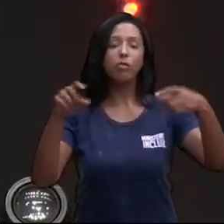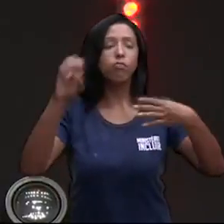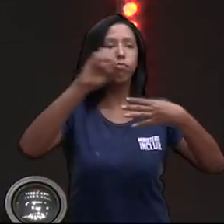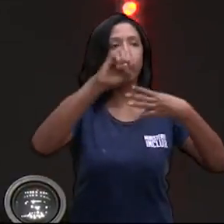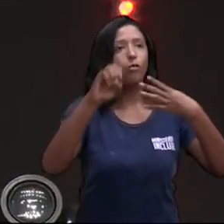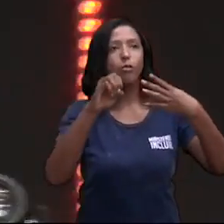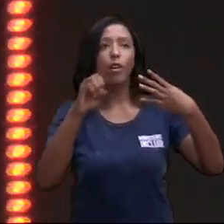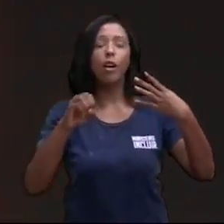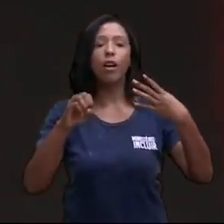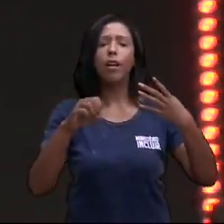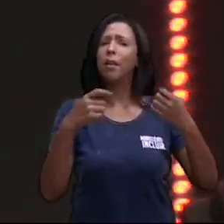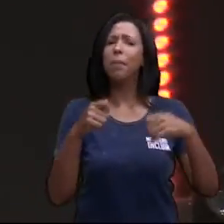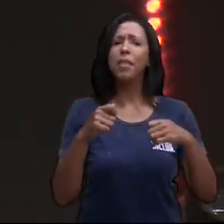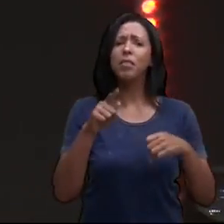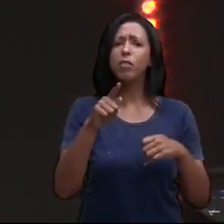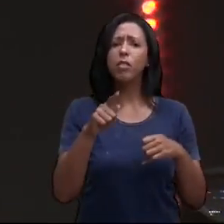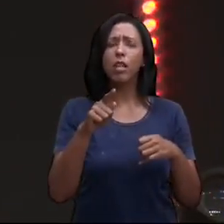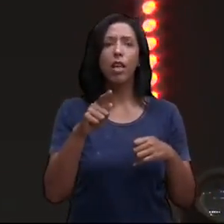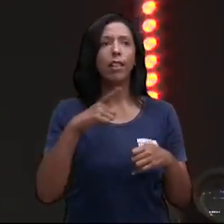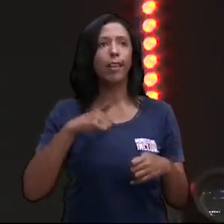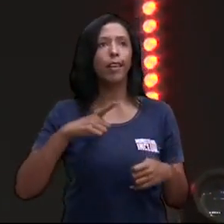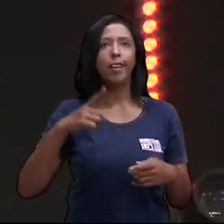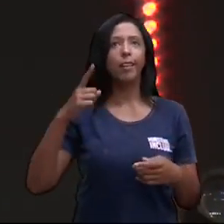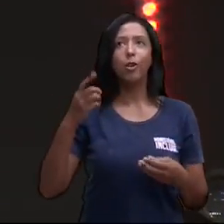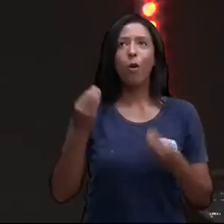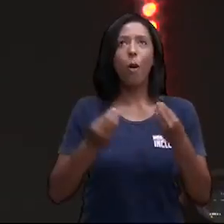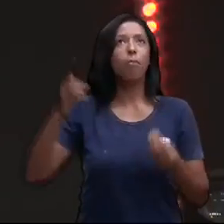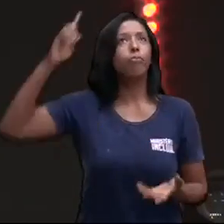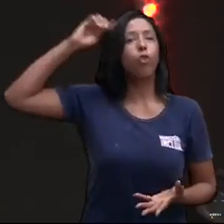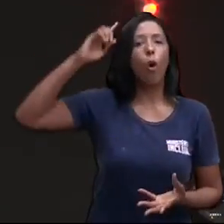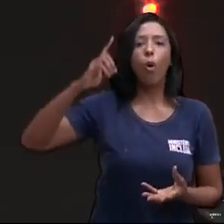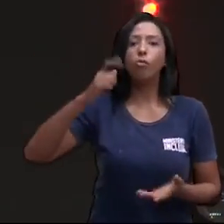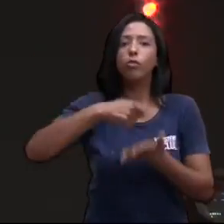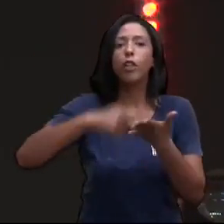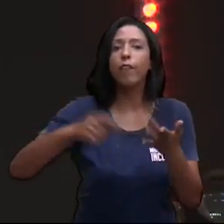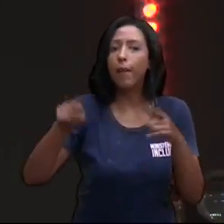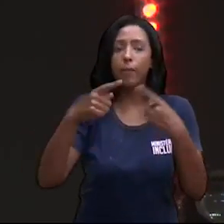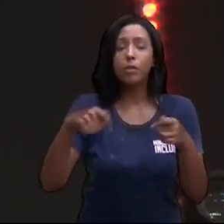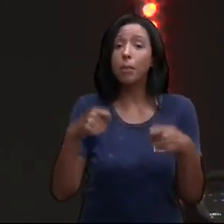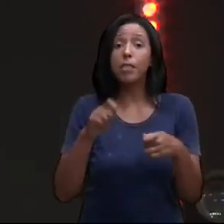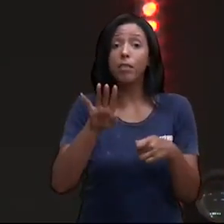e o que Jesus quer apenas que você coloca em diante dele o que vai no seu coração